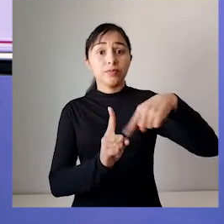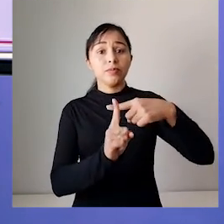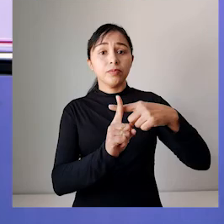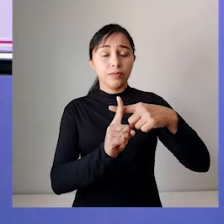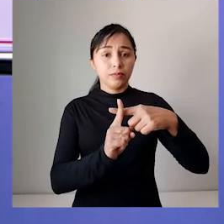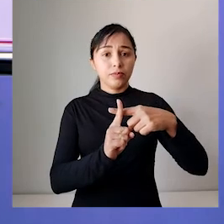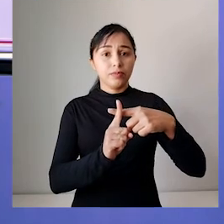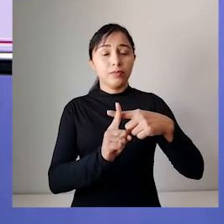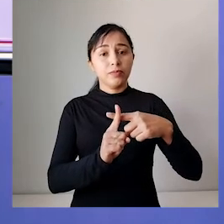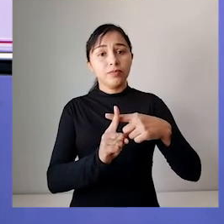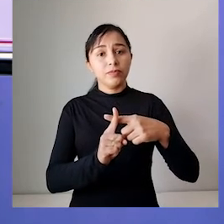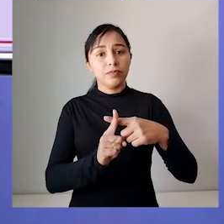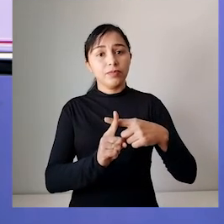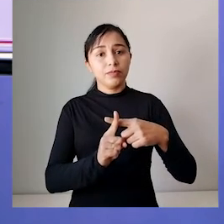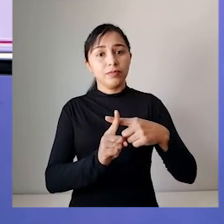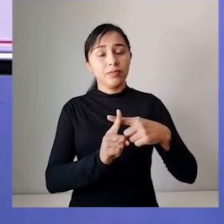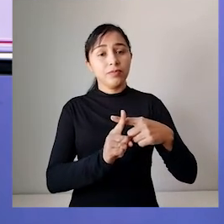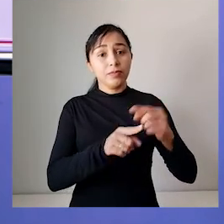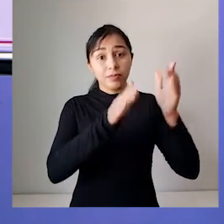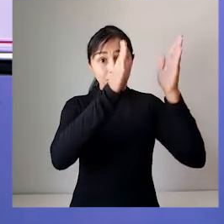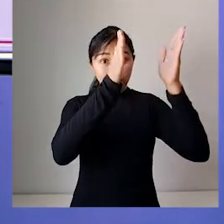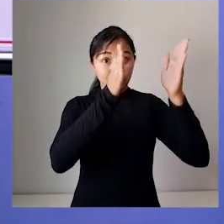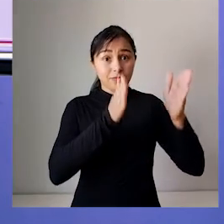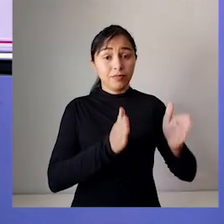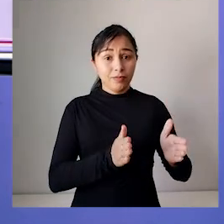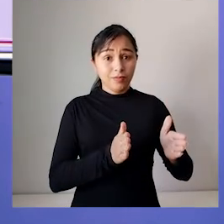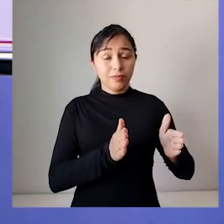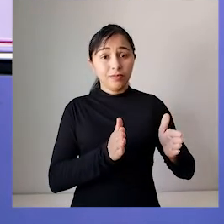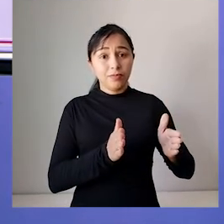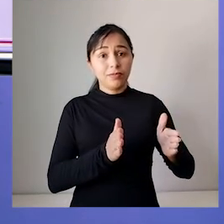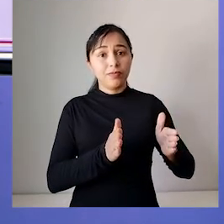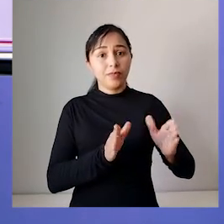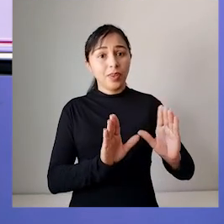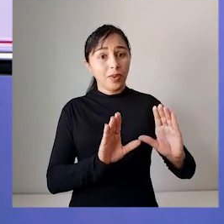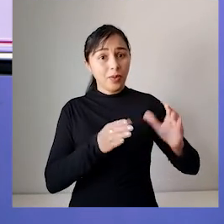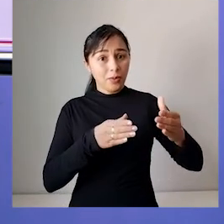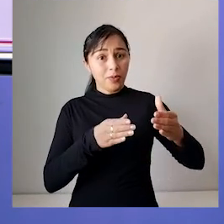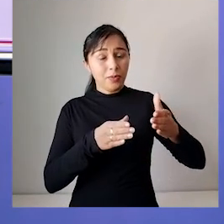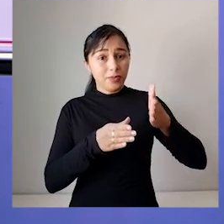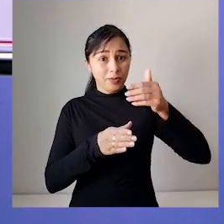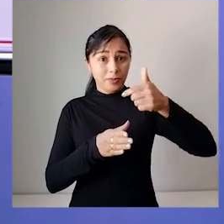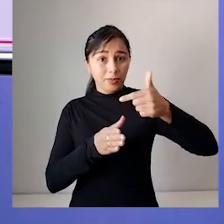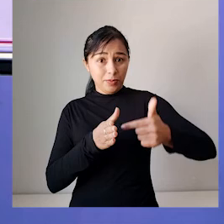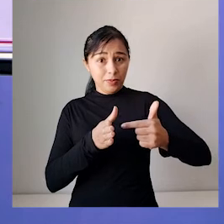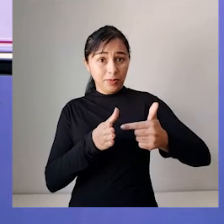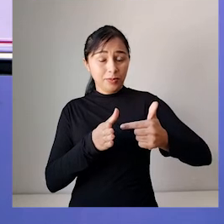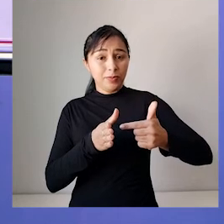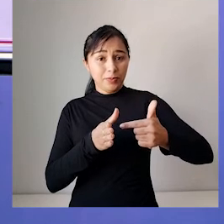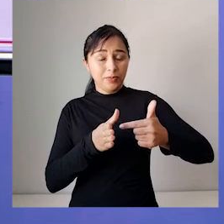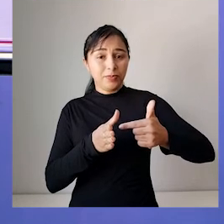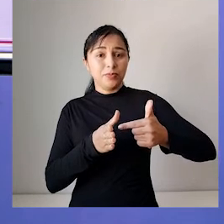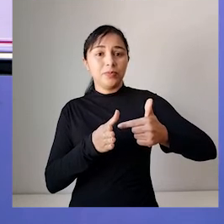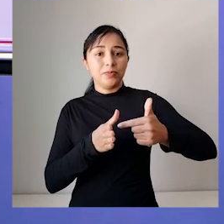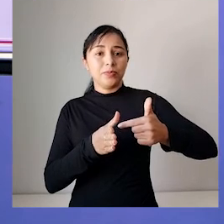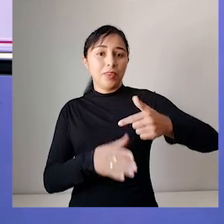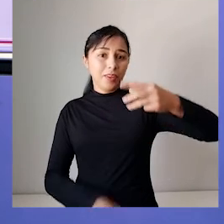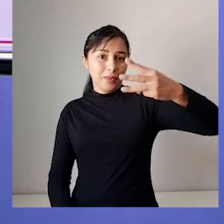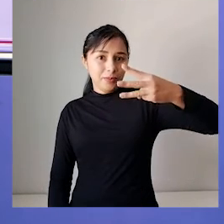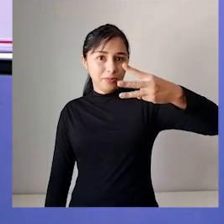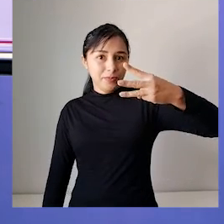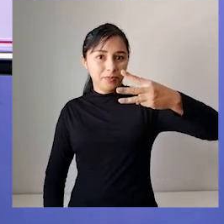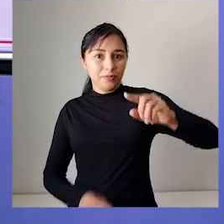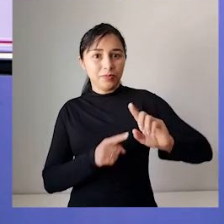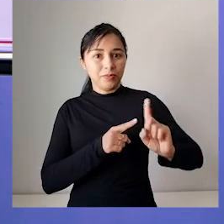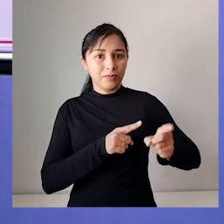mais, vou pegar agora o algarismo 2 da terceira ordem, nós temos ali duas ordens antes, então